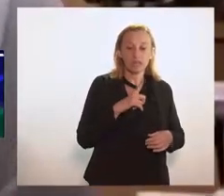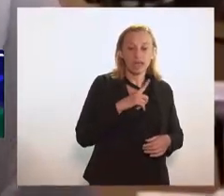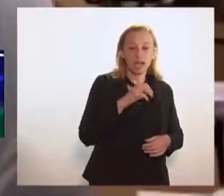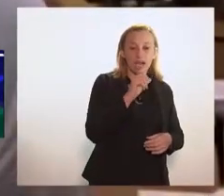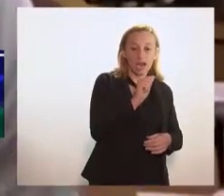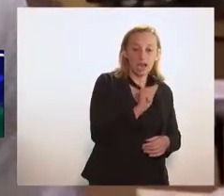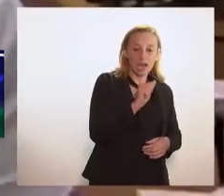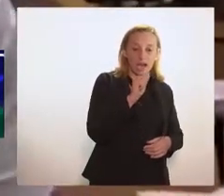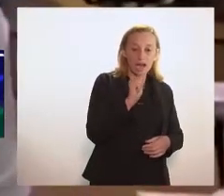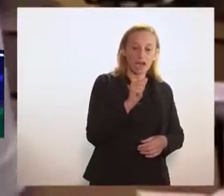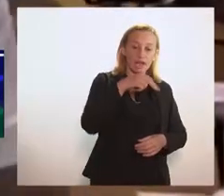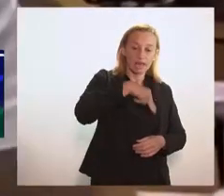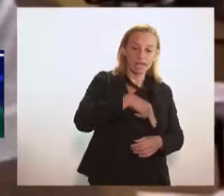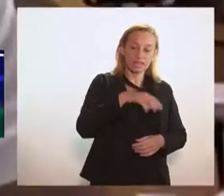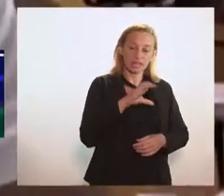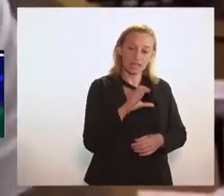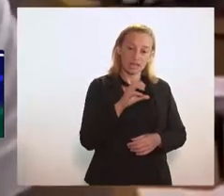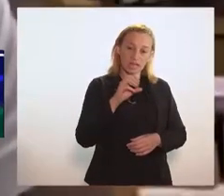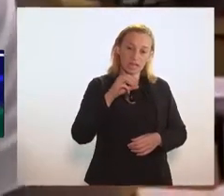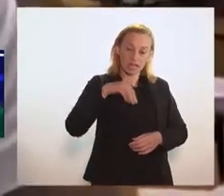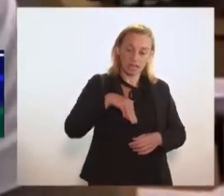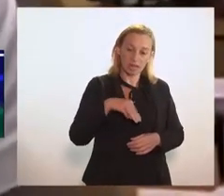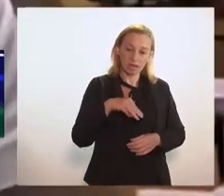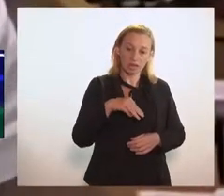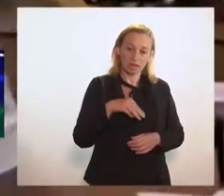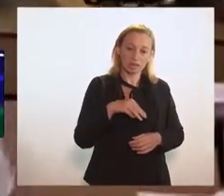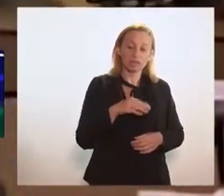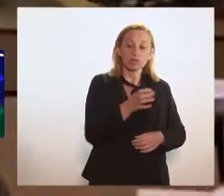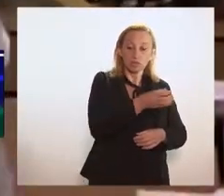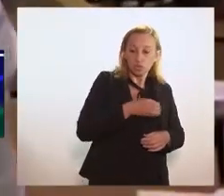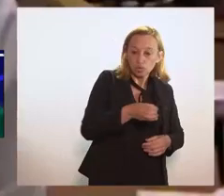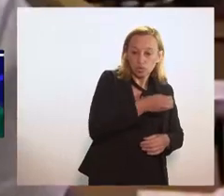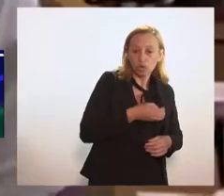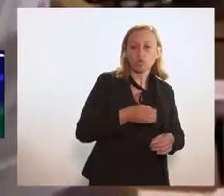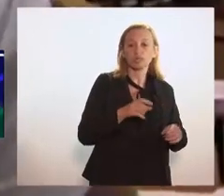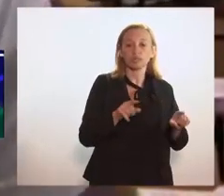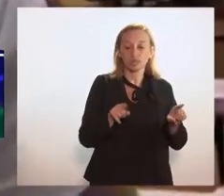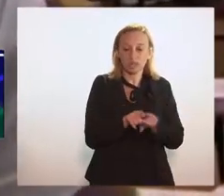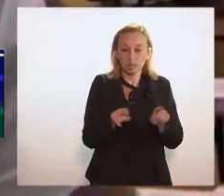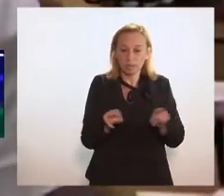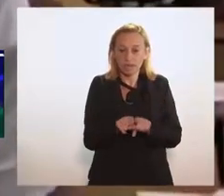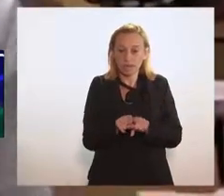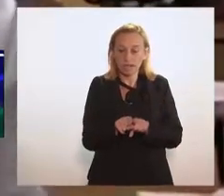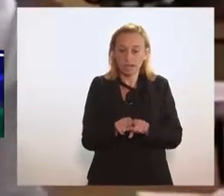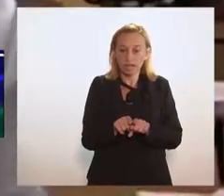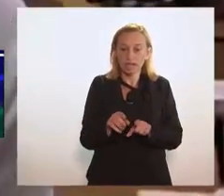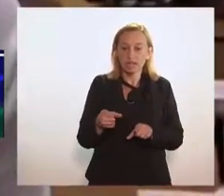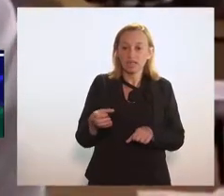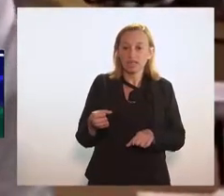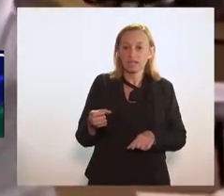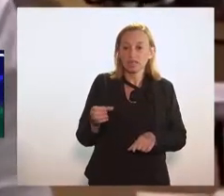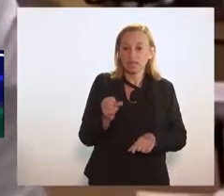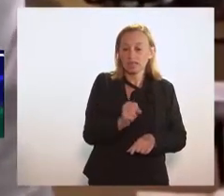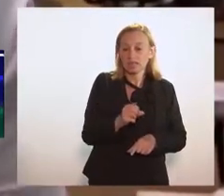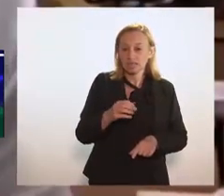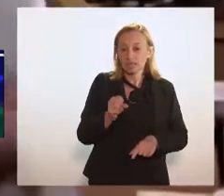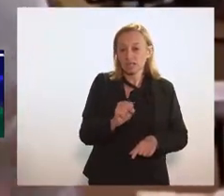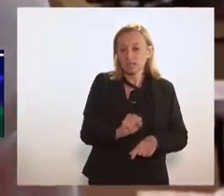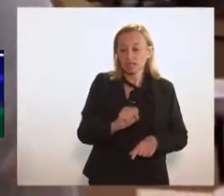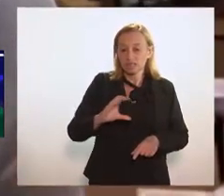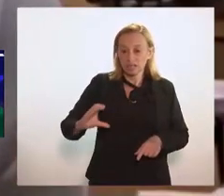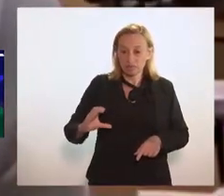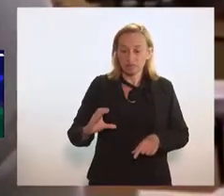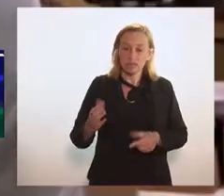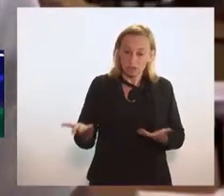da cerveja. Então, se a gente acabar com a substituição tributária, é obrigatório que a gente acabe com base